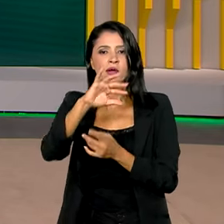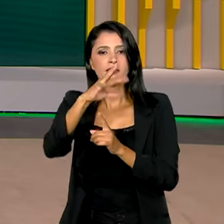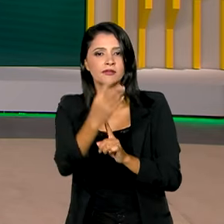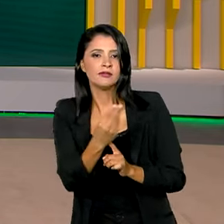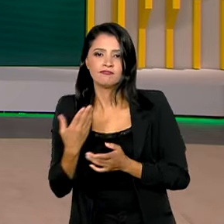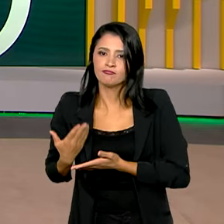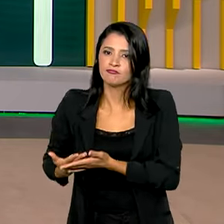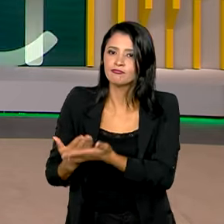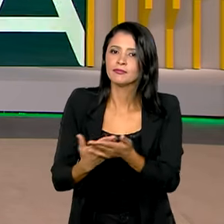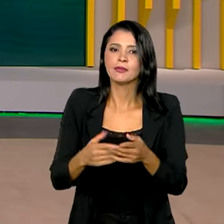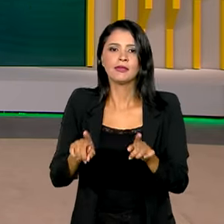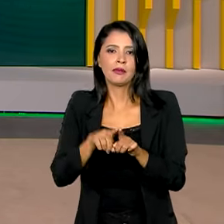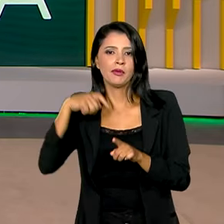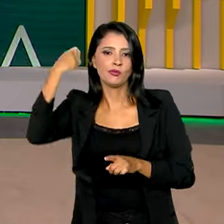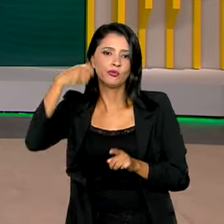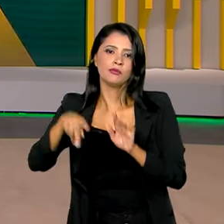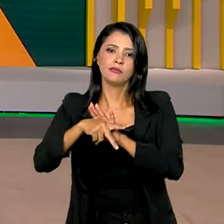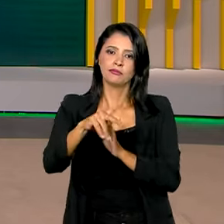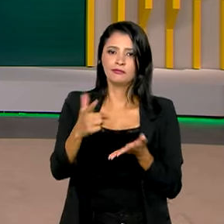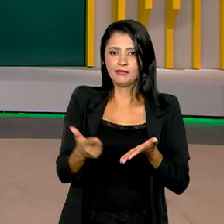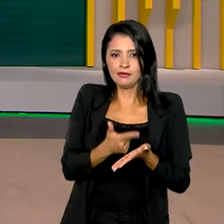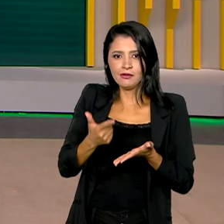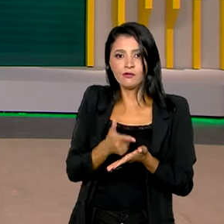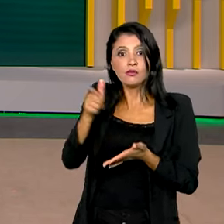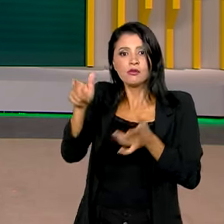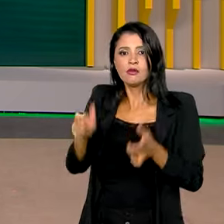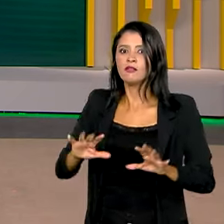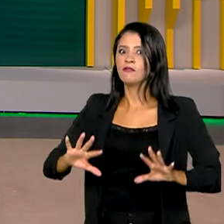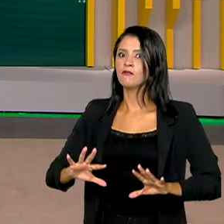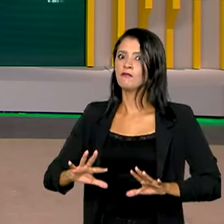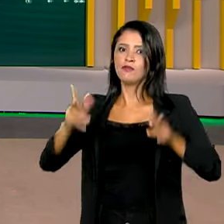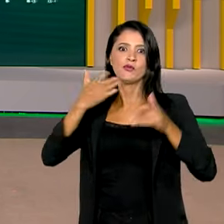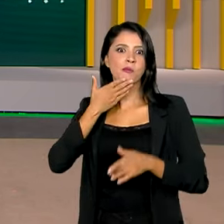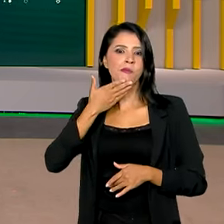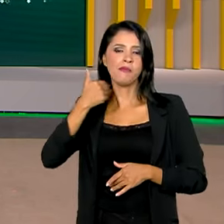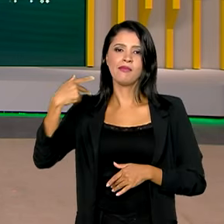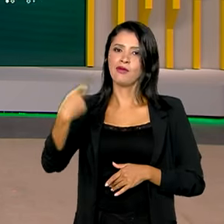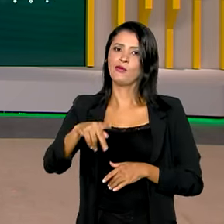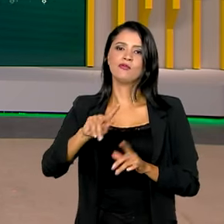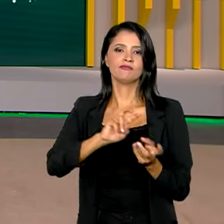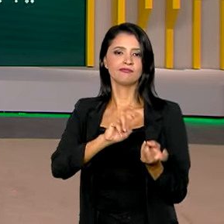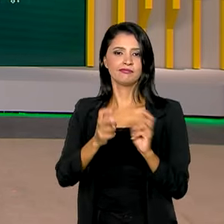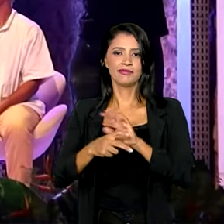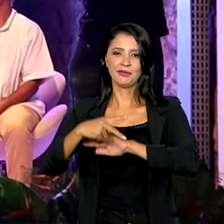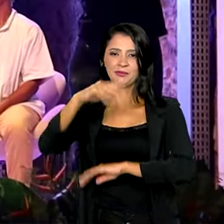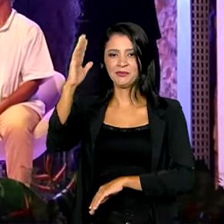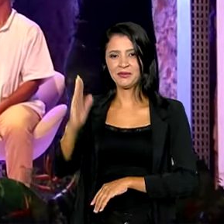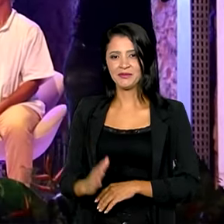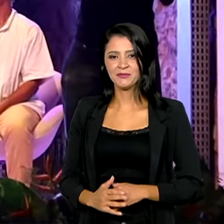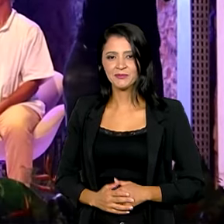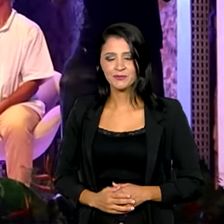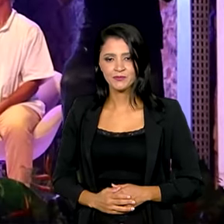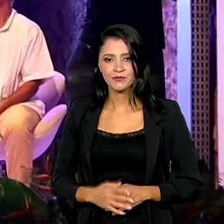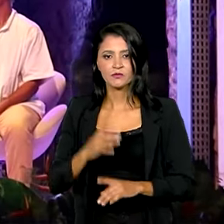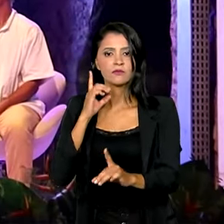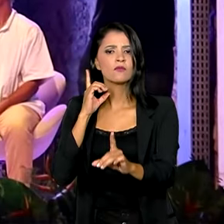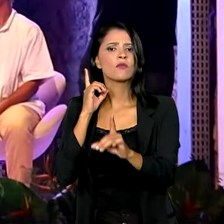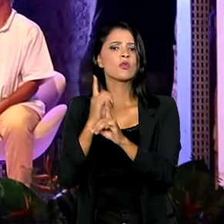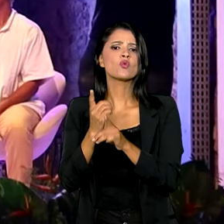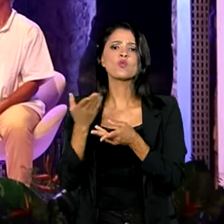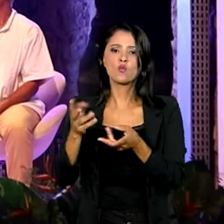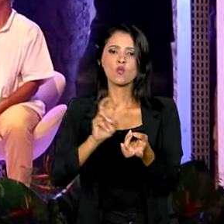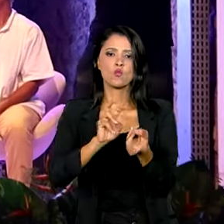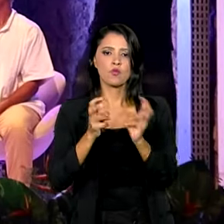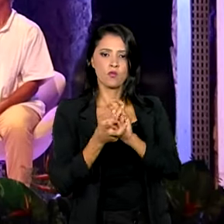estudiosos e autores de livros nesse que é o maior evento de capoeira do país. O encontro Rede